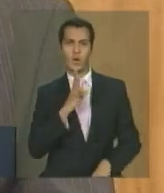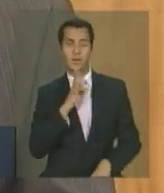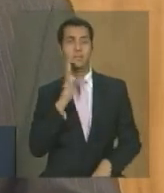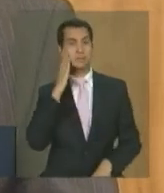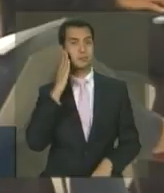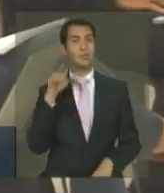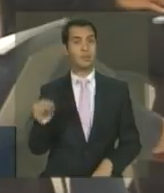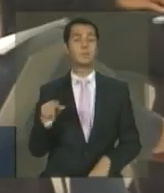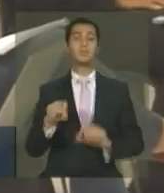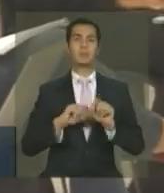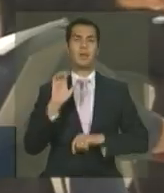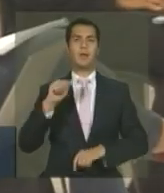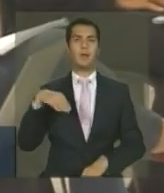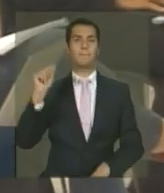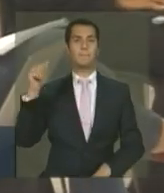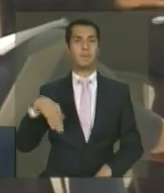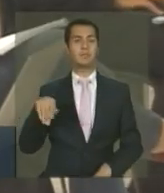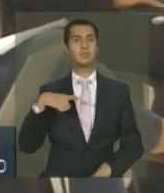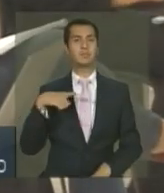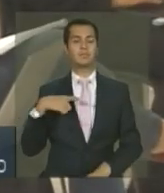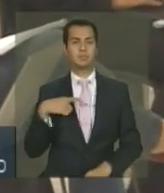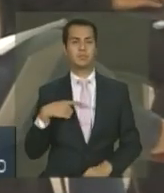que ela tenha um desempenho tão